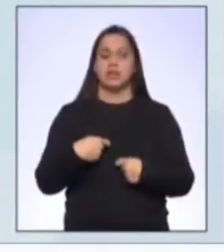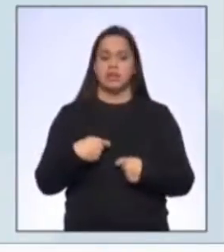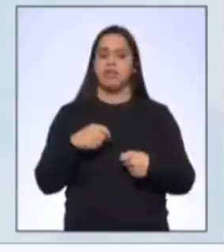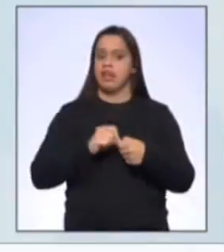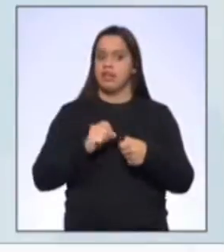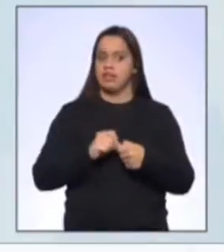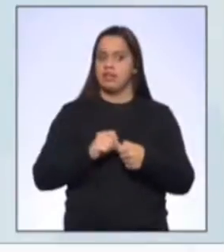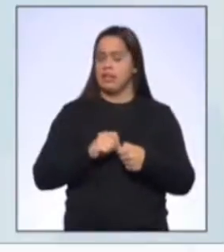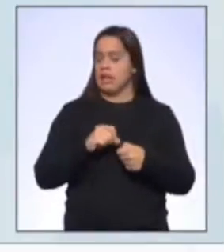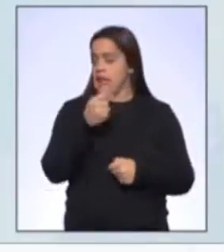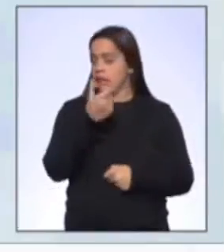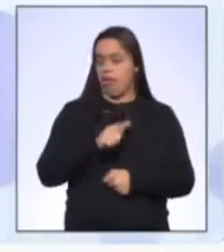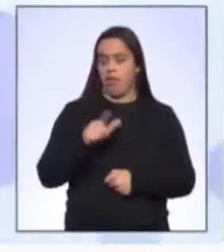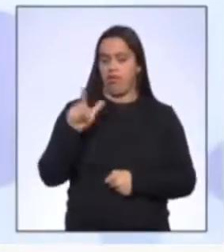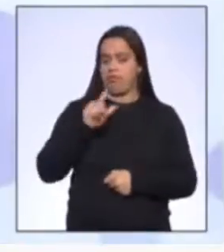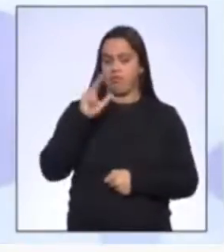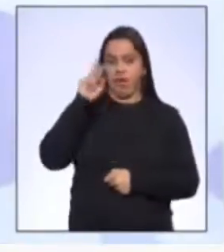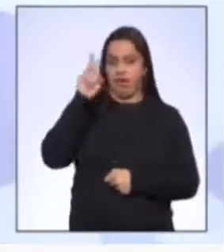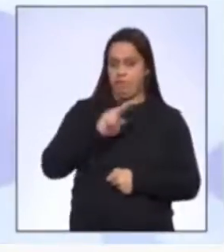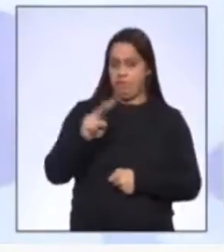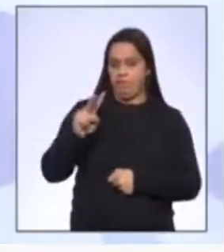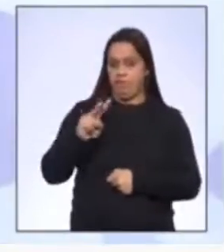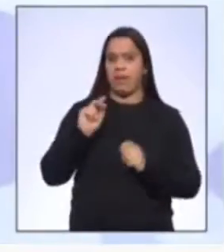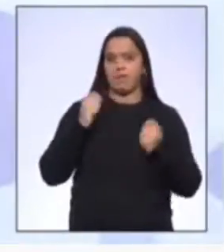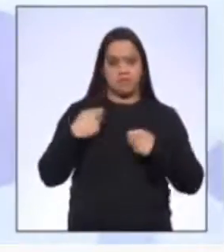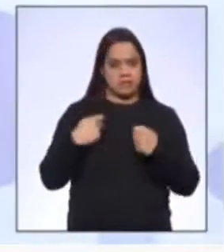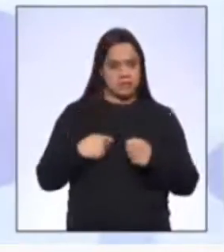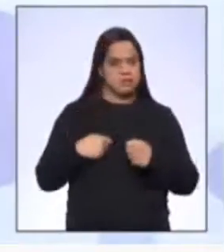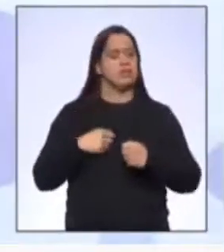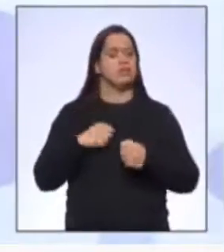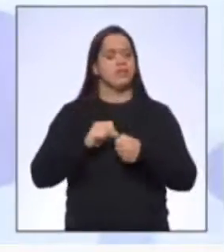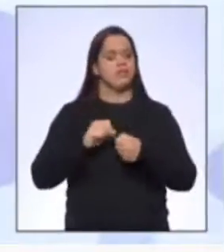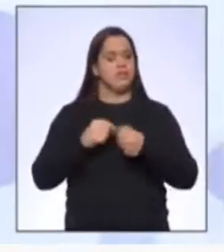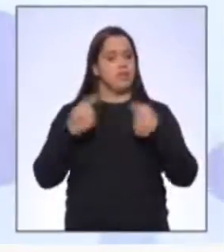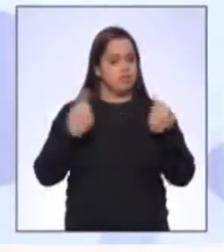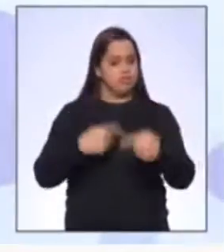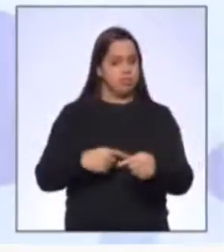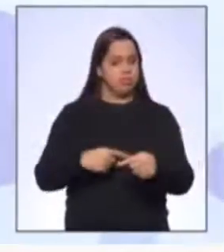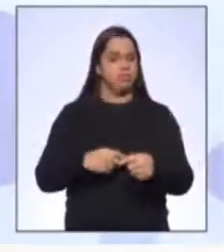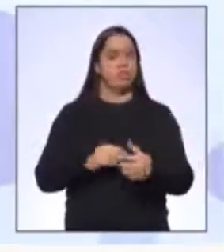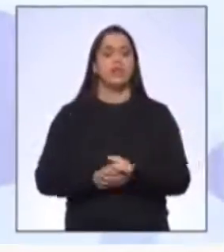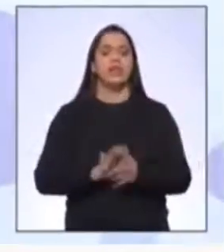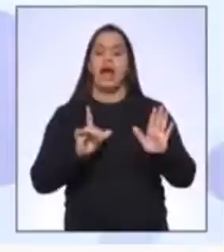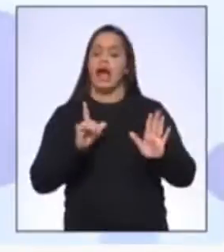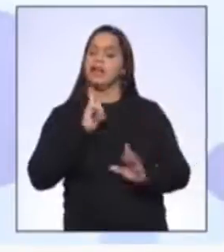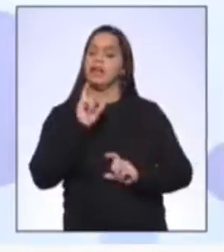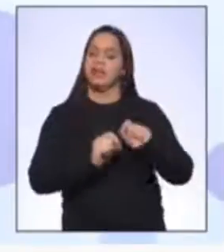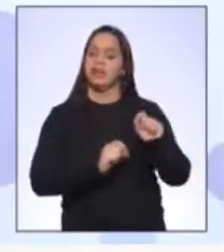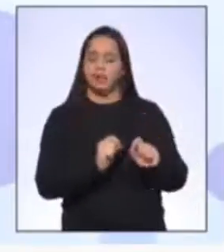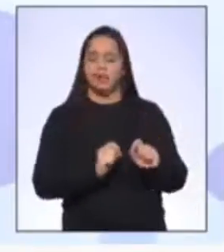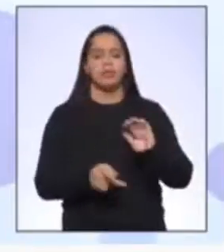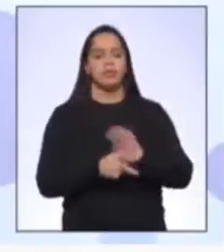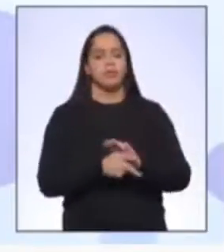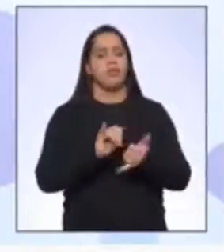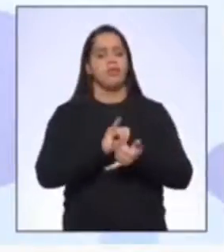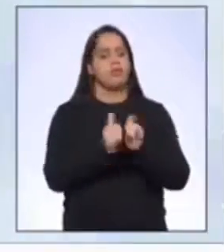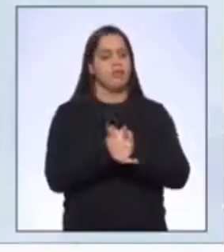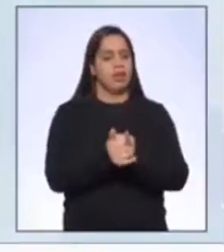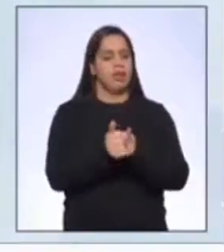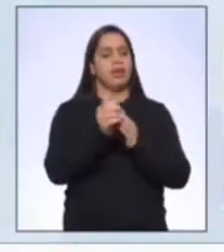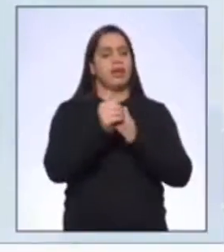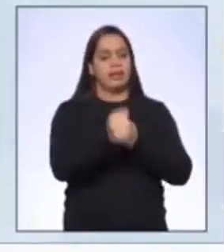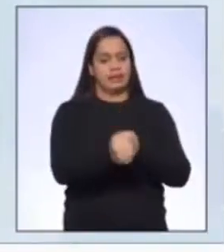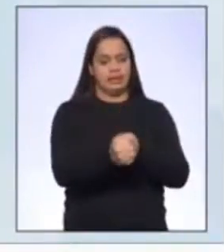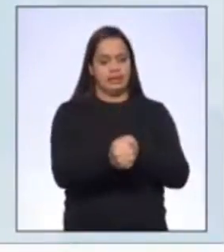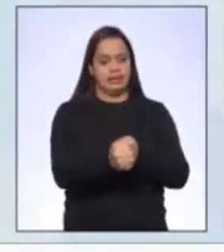quando falamos de competir em alto nível e aí nós temos o atleta guia ele vem auxiliando